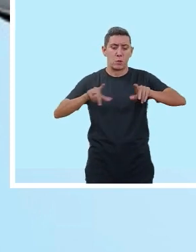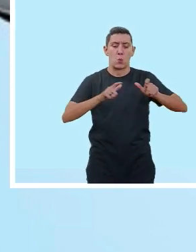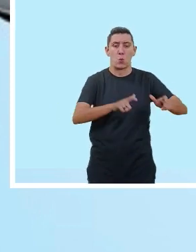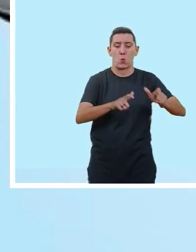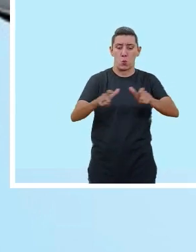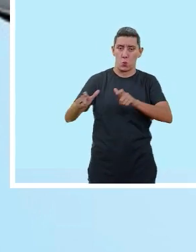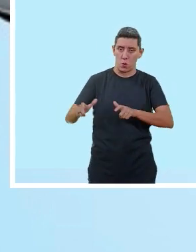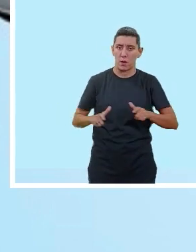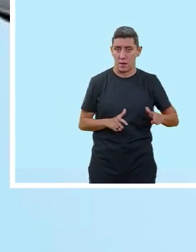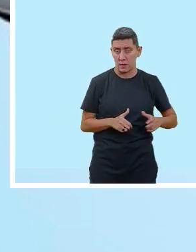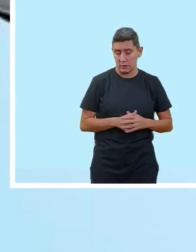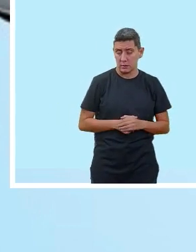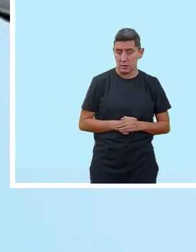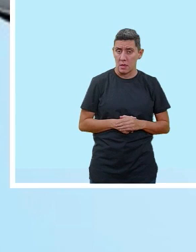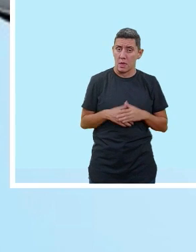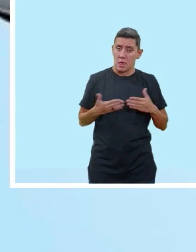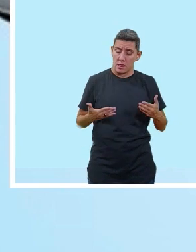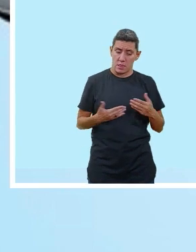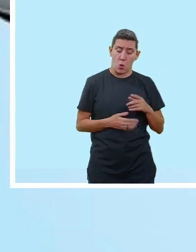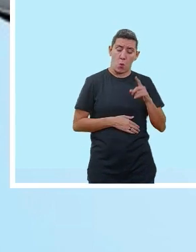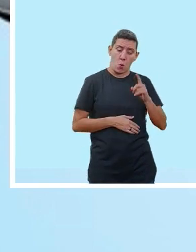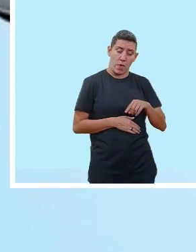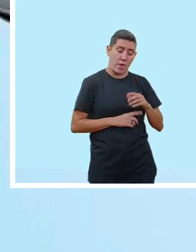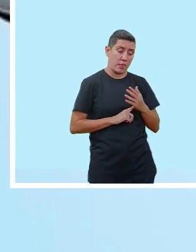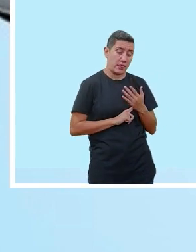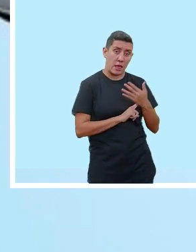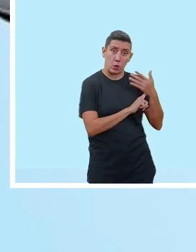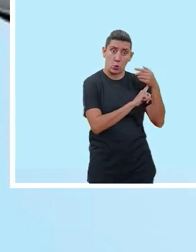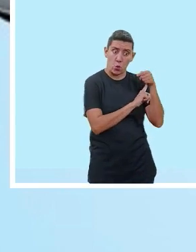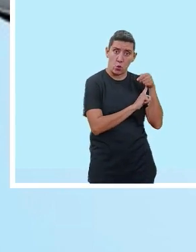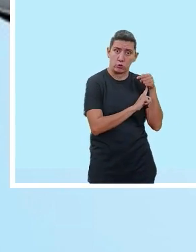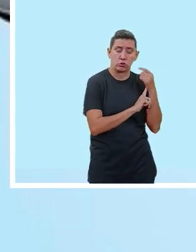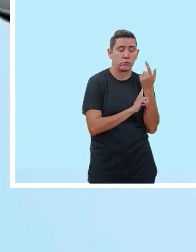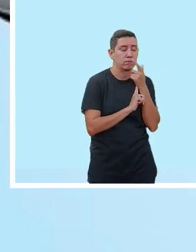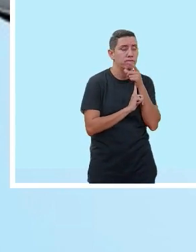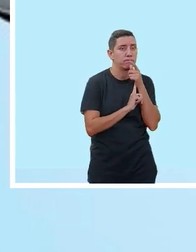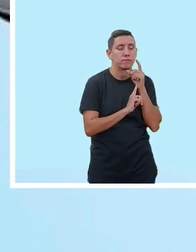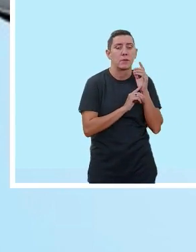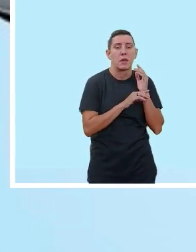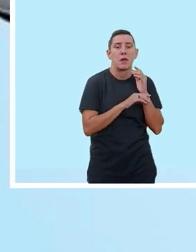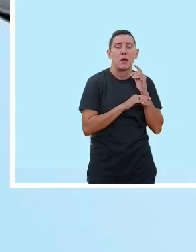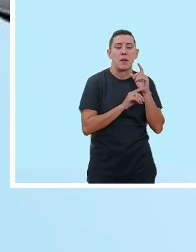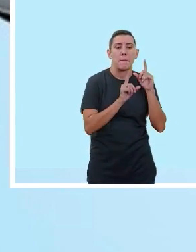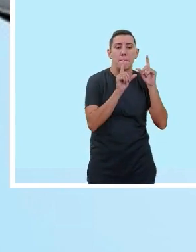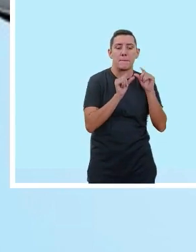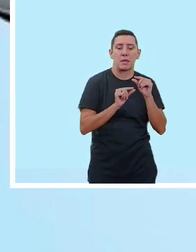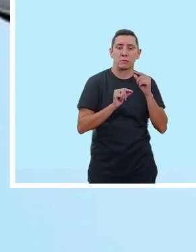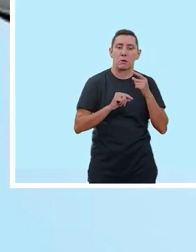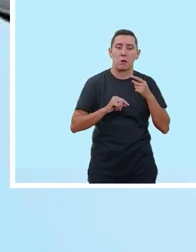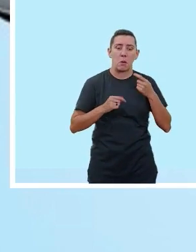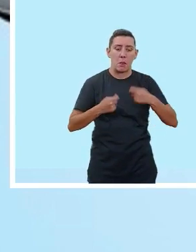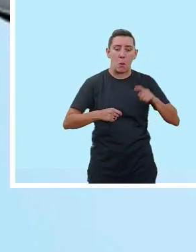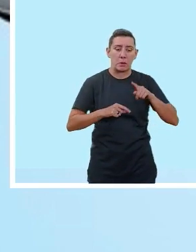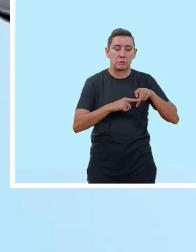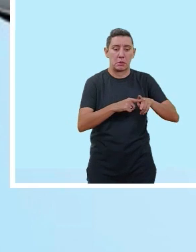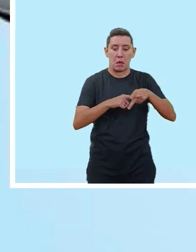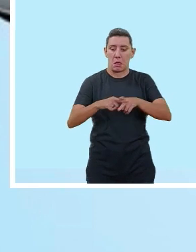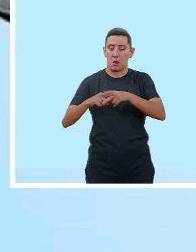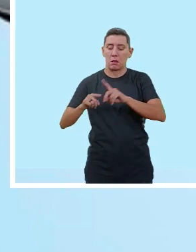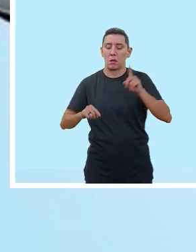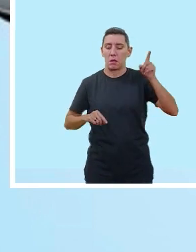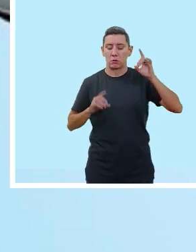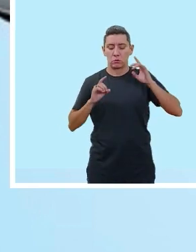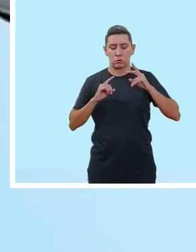se através da tecnologia digital você conseguir evitar com que essas equipes se desloquem, fazendo uso delas de forma mais inteligente, você